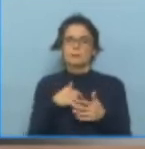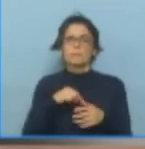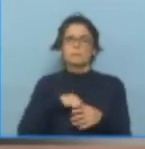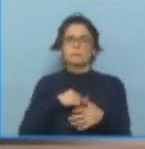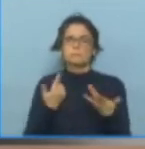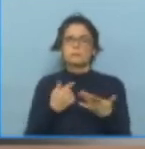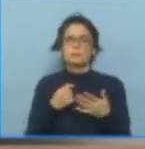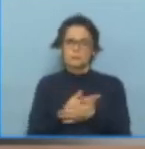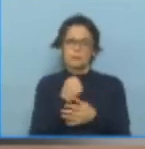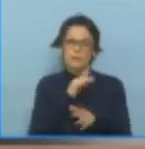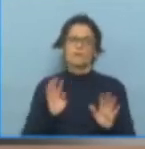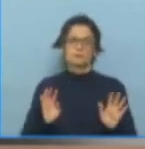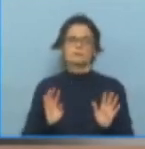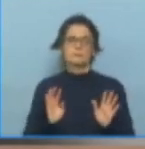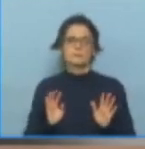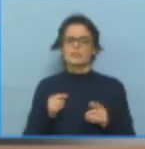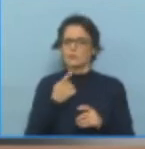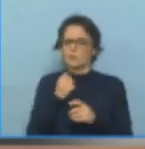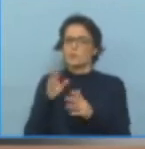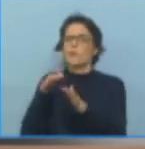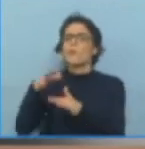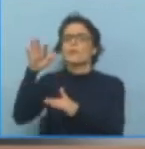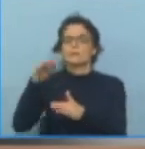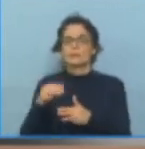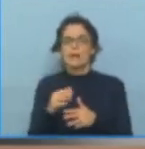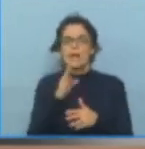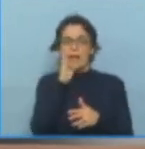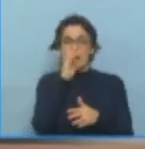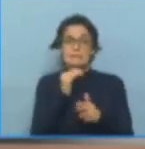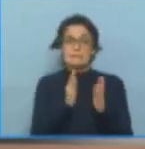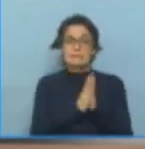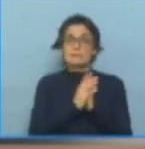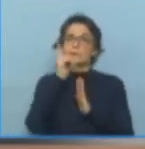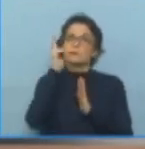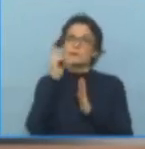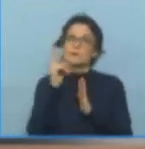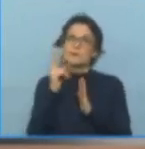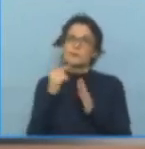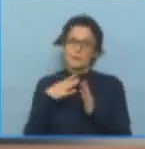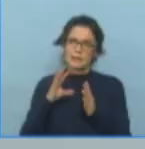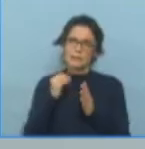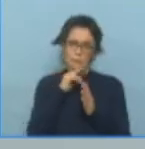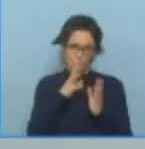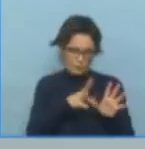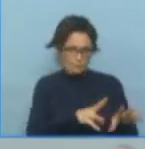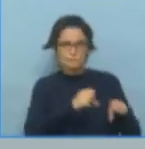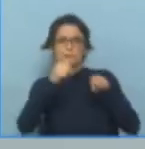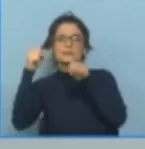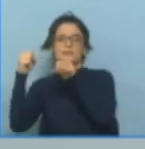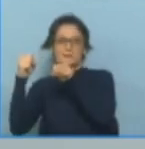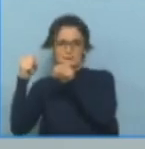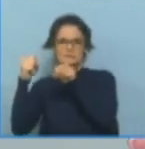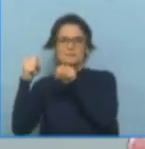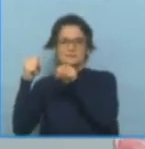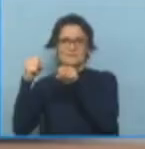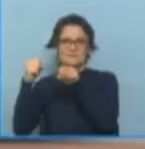ir? E diz-me ela, se Nosso Senhor quiser, já me pode levar. Ou seja, ela completou a sua vida.